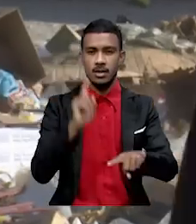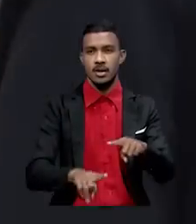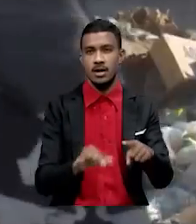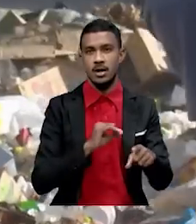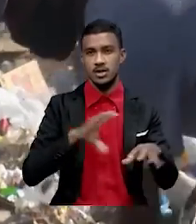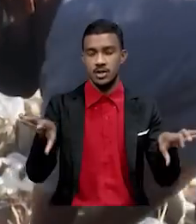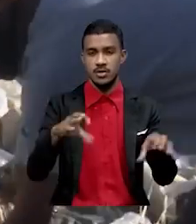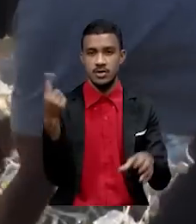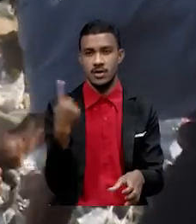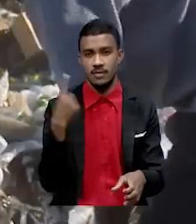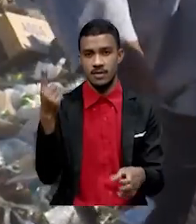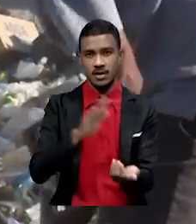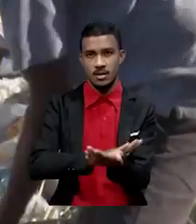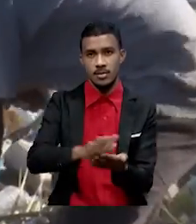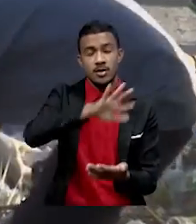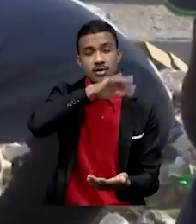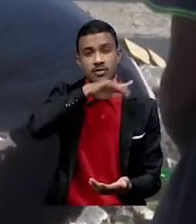ti dasa boe